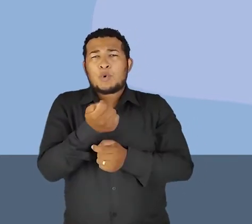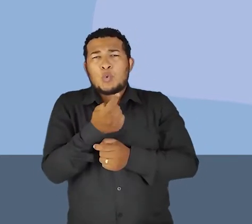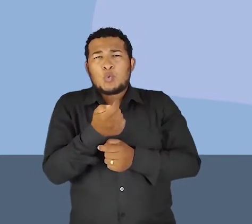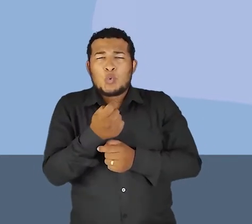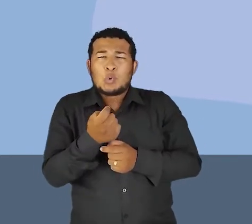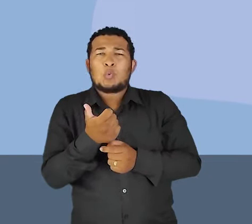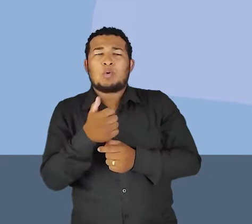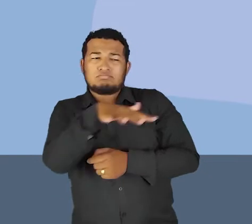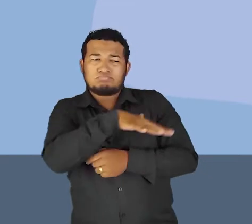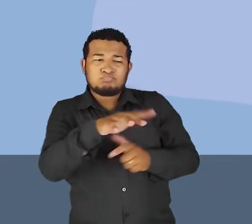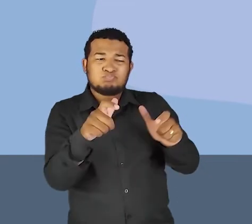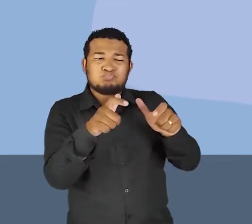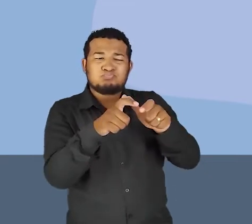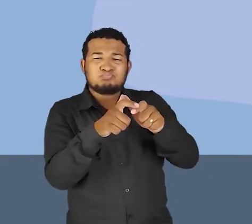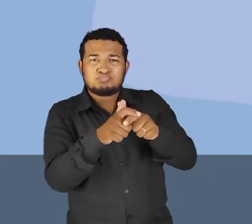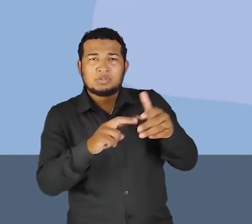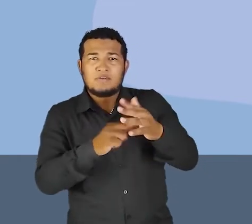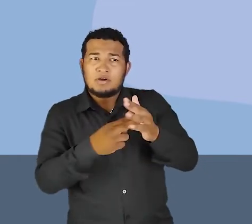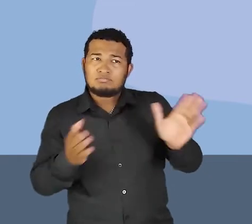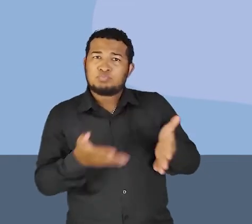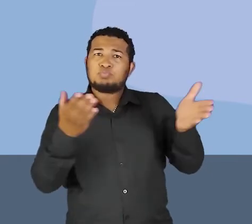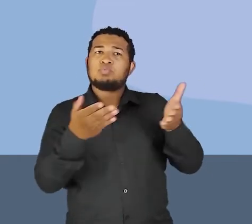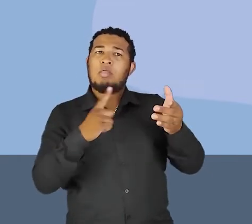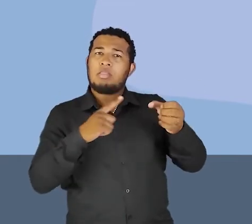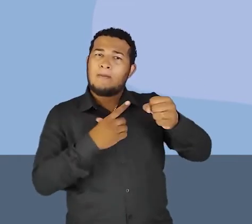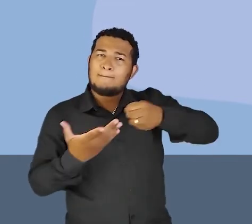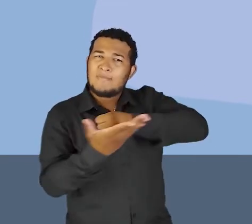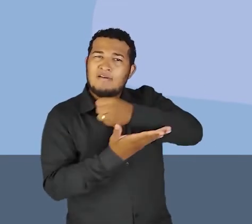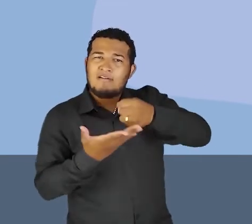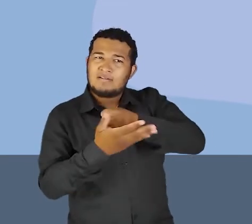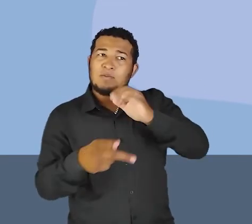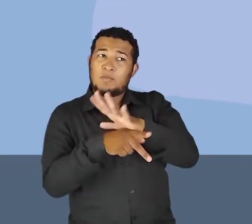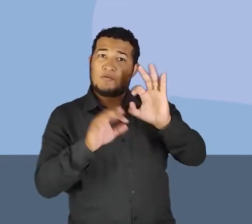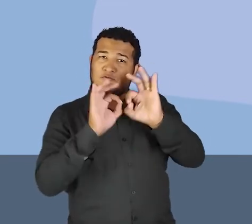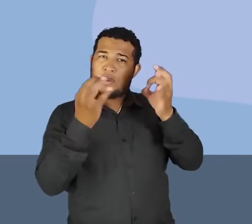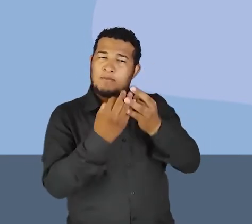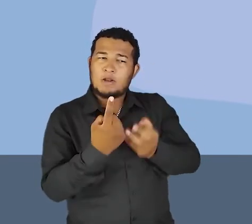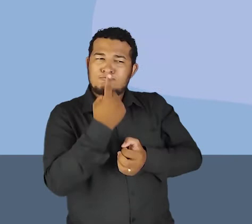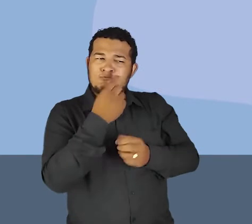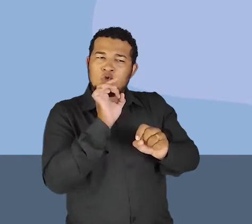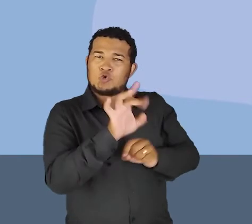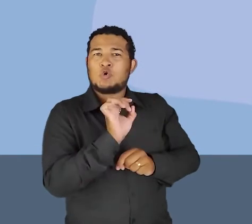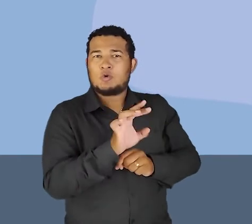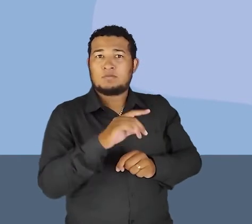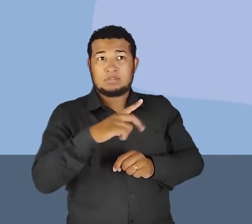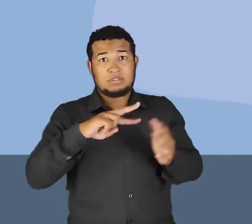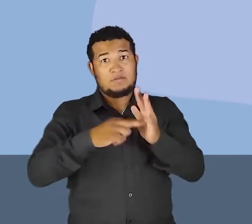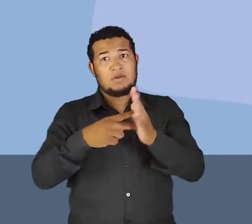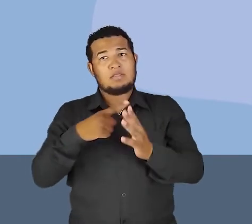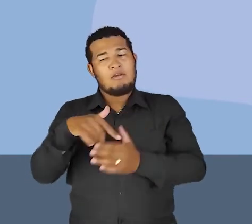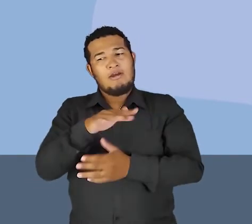uma propriedade que vai promover o sustento daquela família. Prevalece em regiões